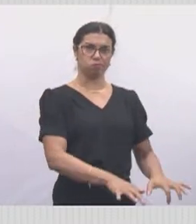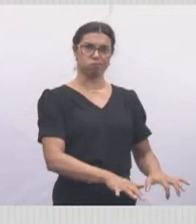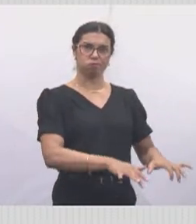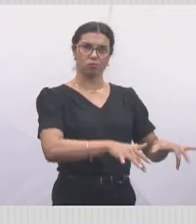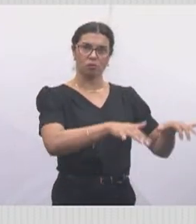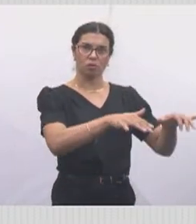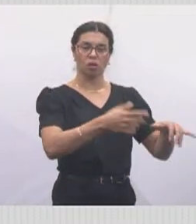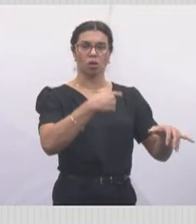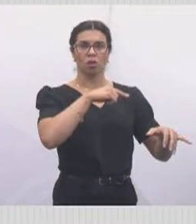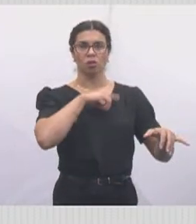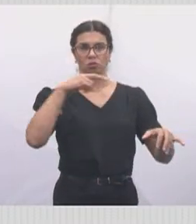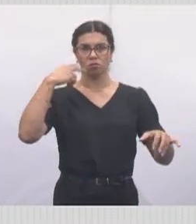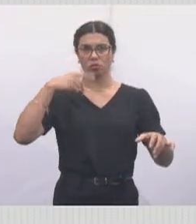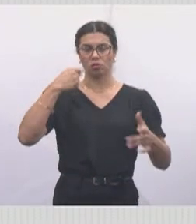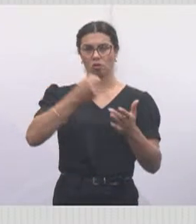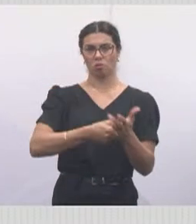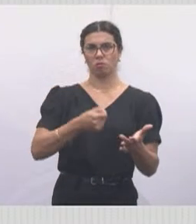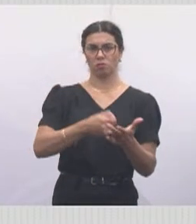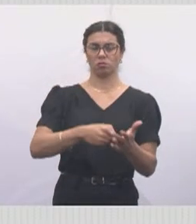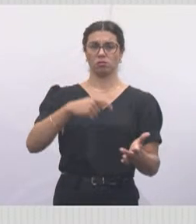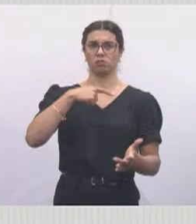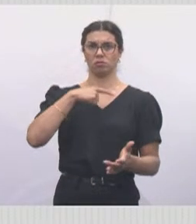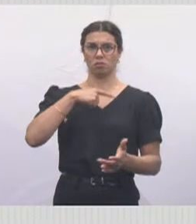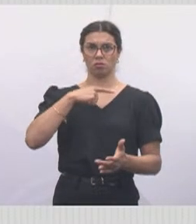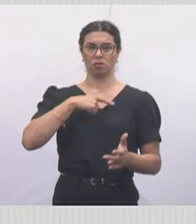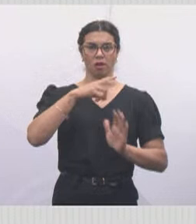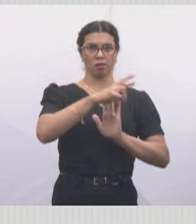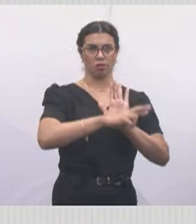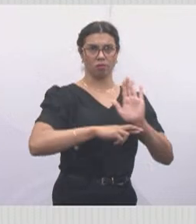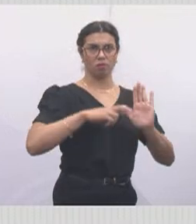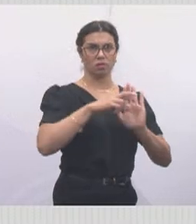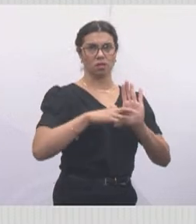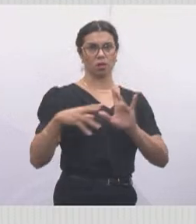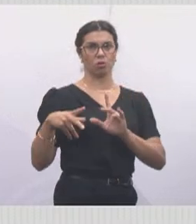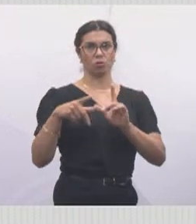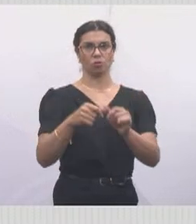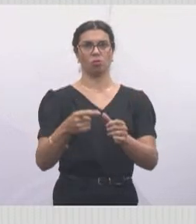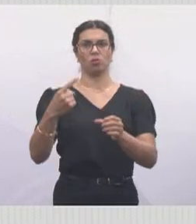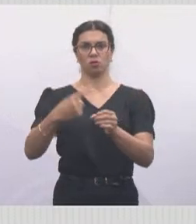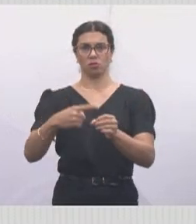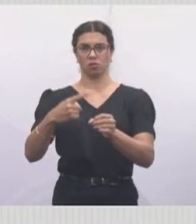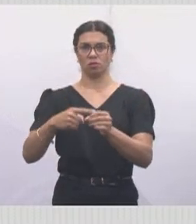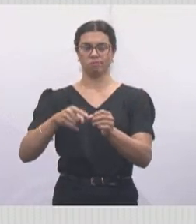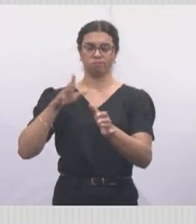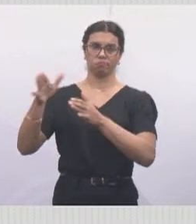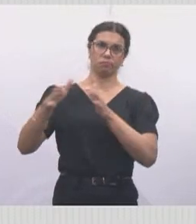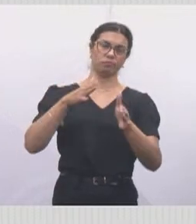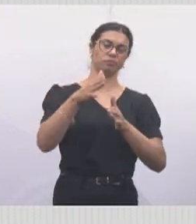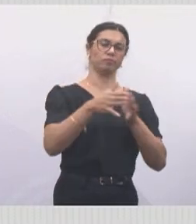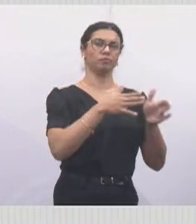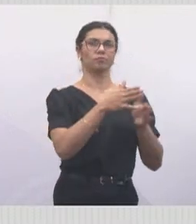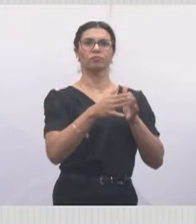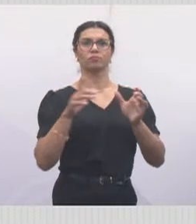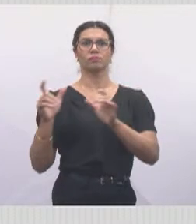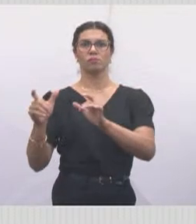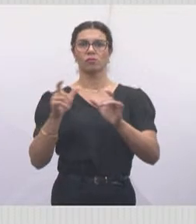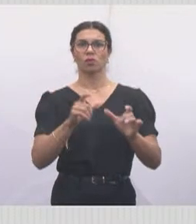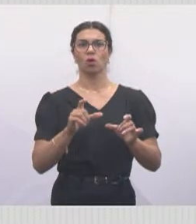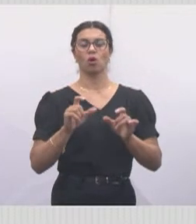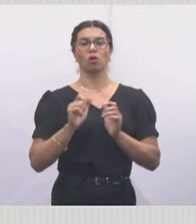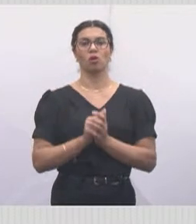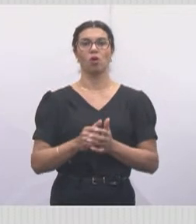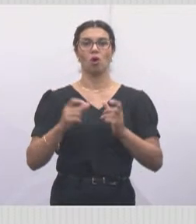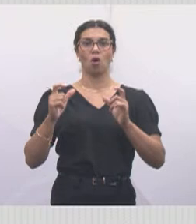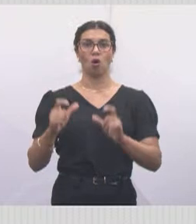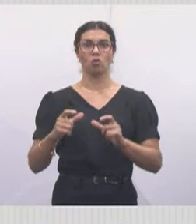enquanto vereador, temos a obrigação, de estar fiscalizando toda a cidade, passando nesses locais e vendo aonde o mato está alto,